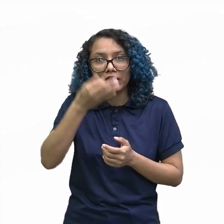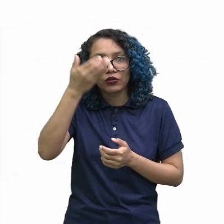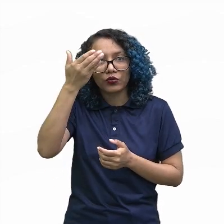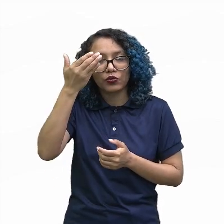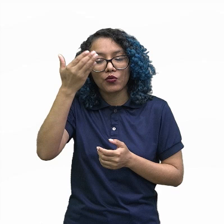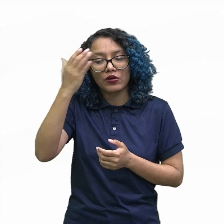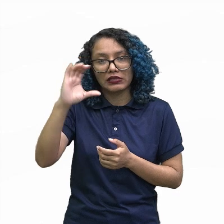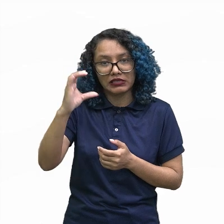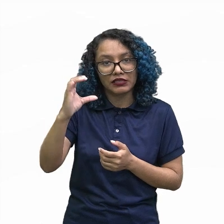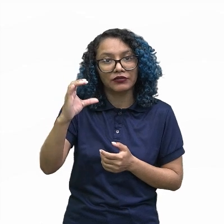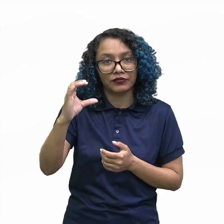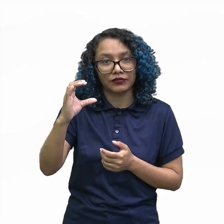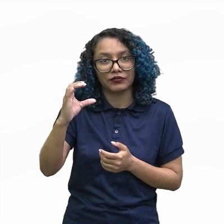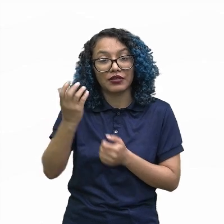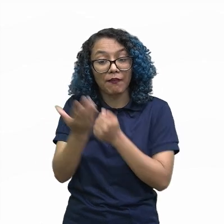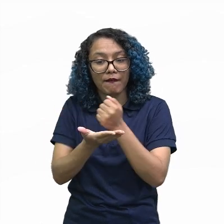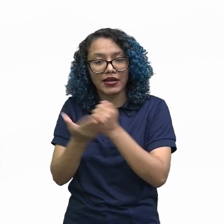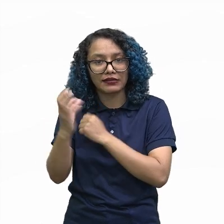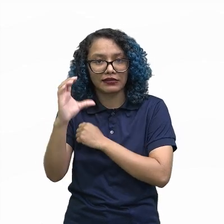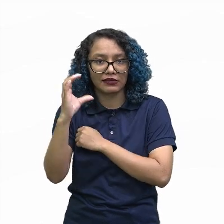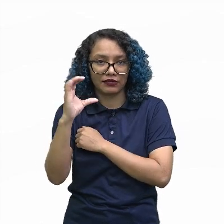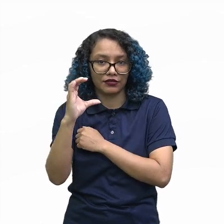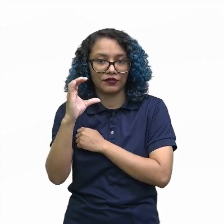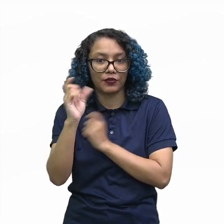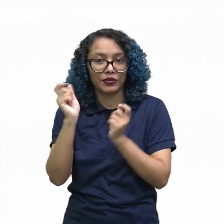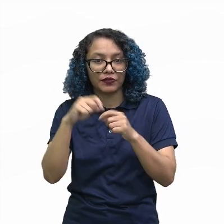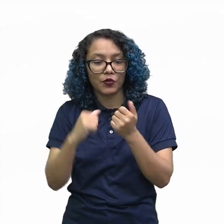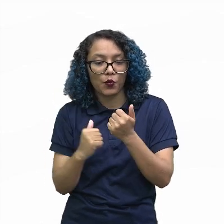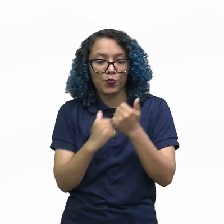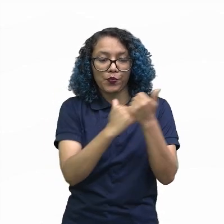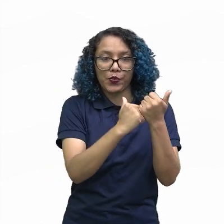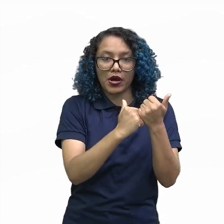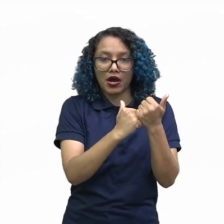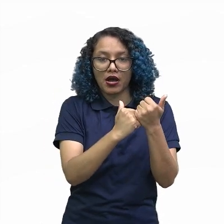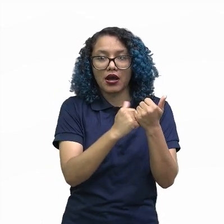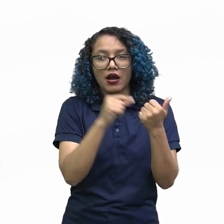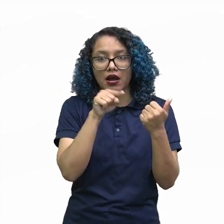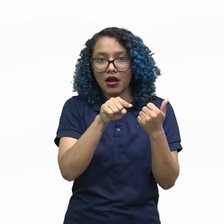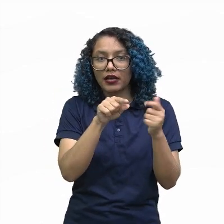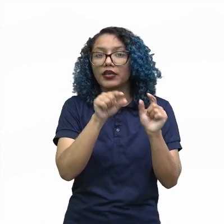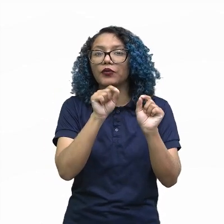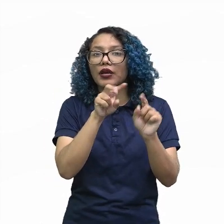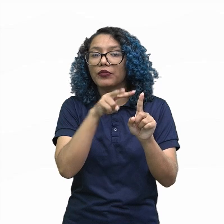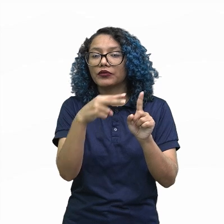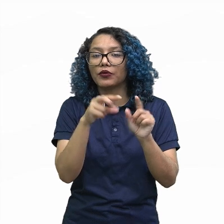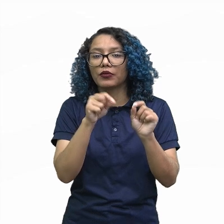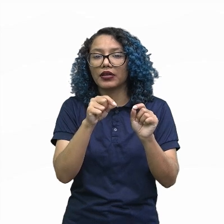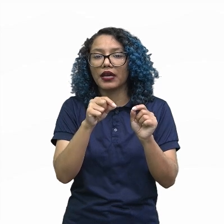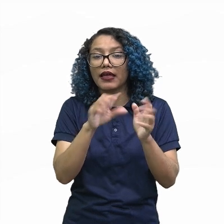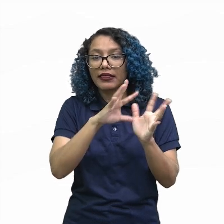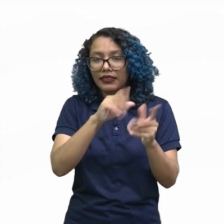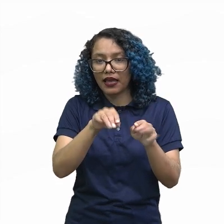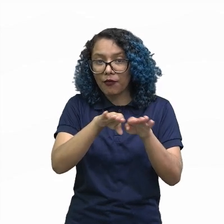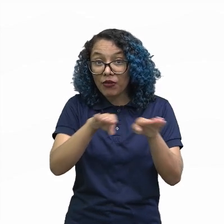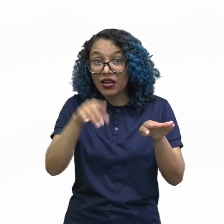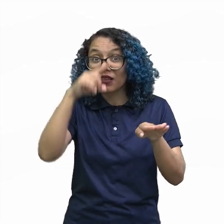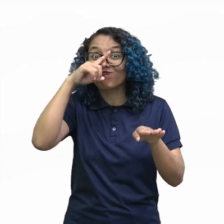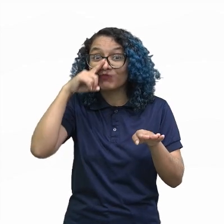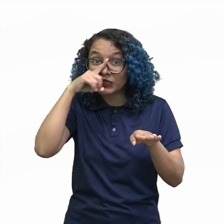buscando na ciência as bases para sustentar essa ideia de que dizer que a Terra é plana é